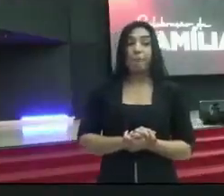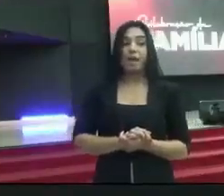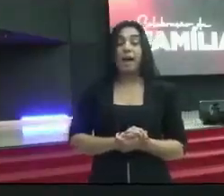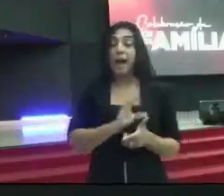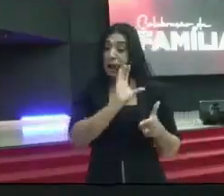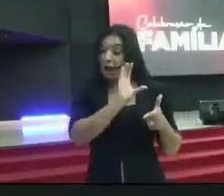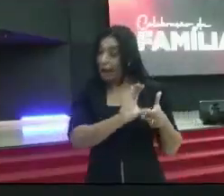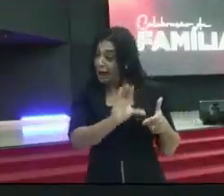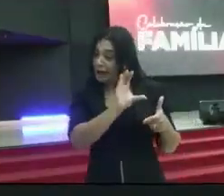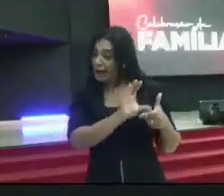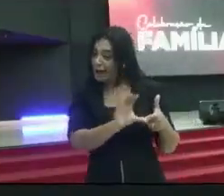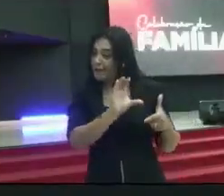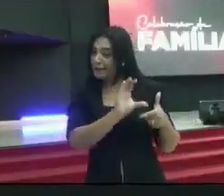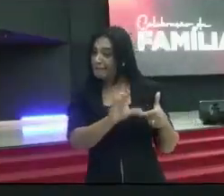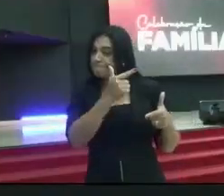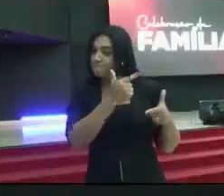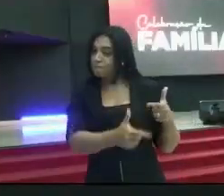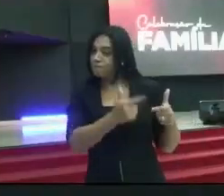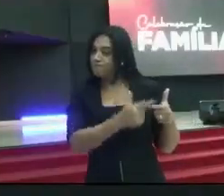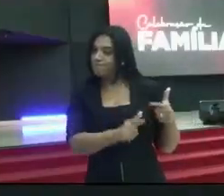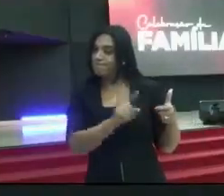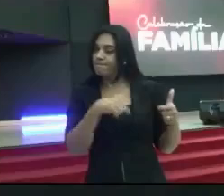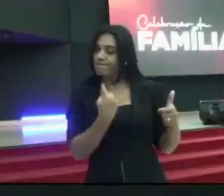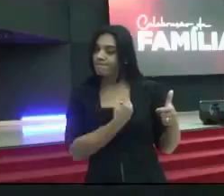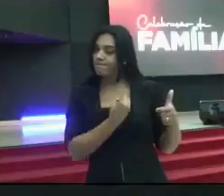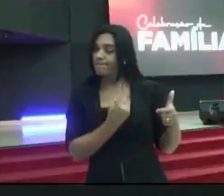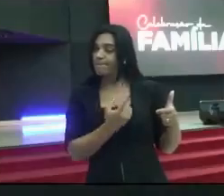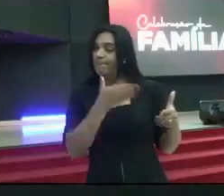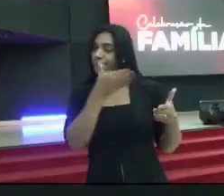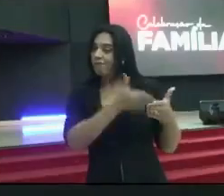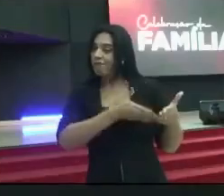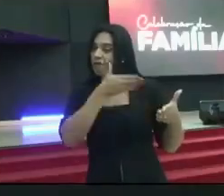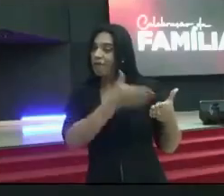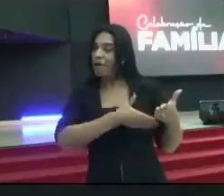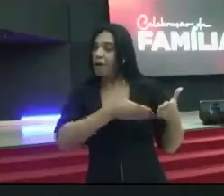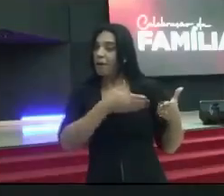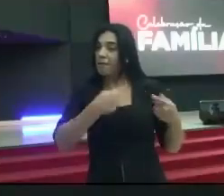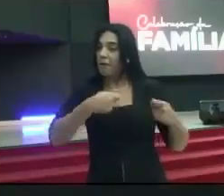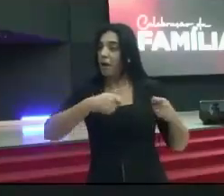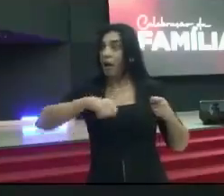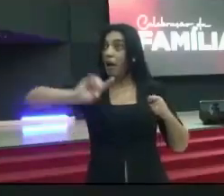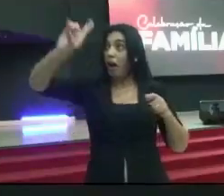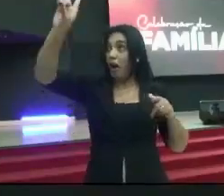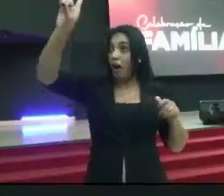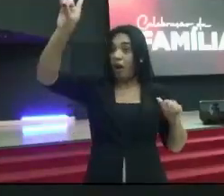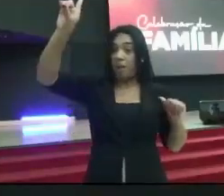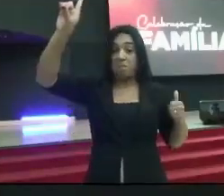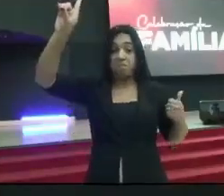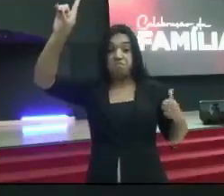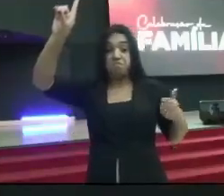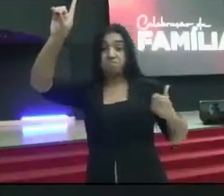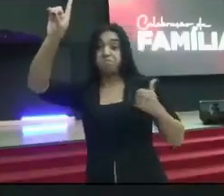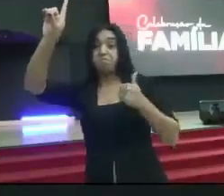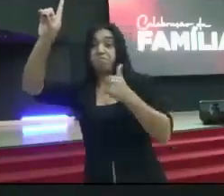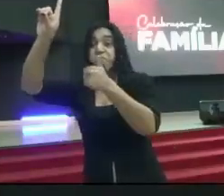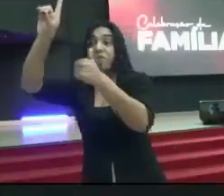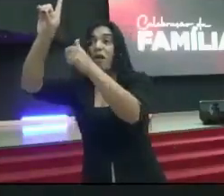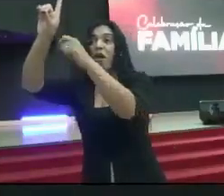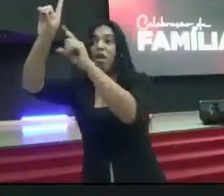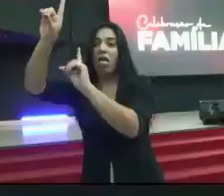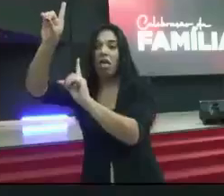as crises que enfrentamos, em vez de nos aproximar de Deus,